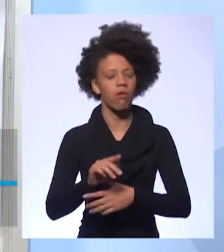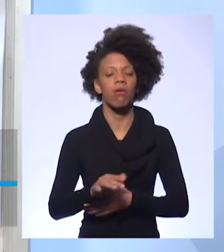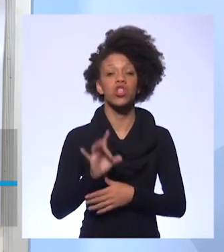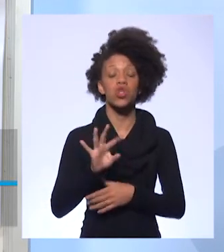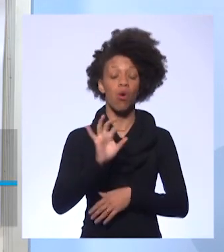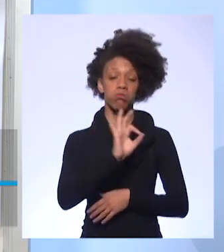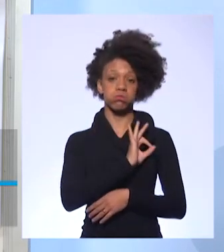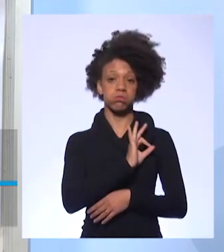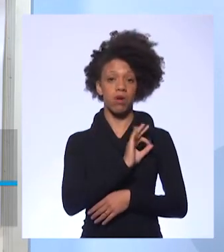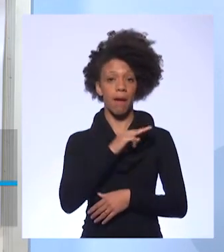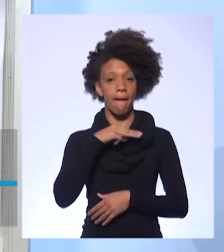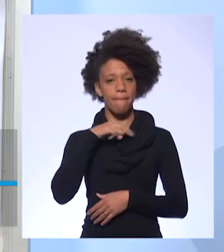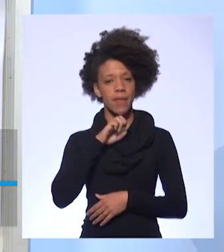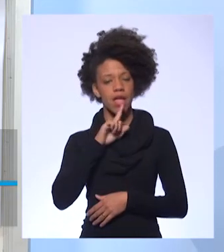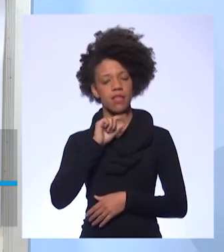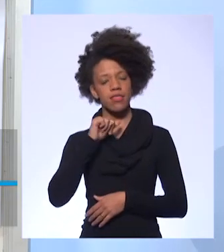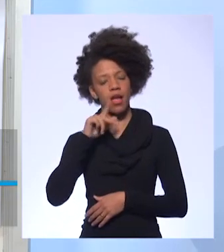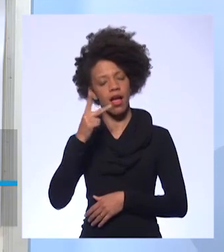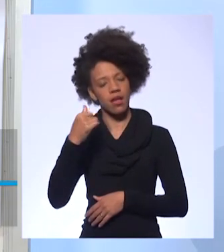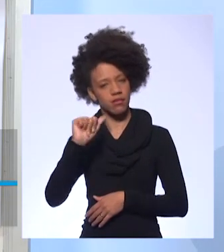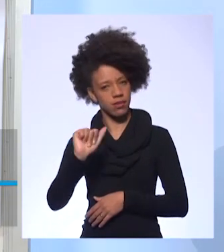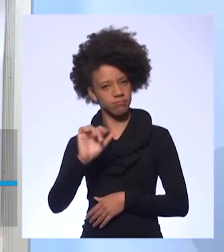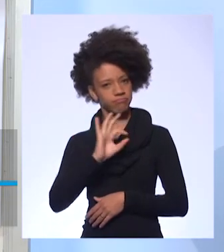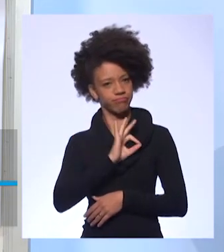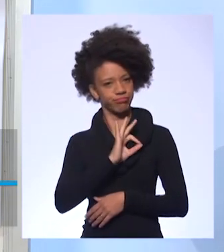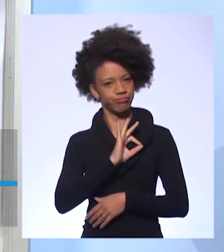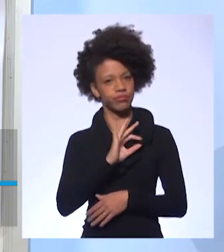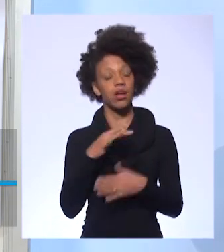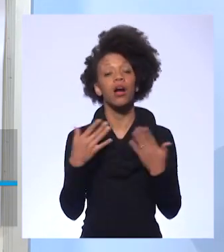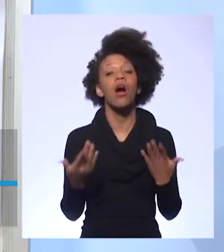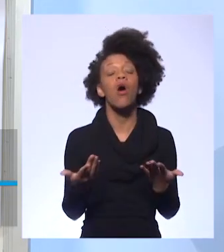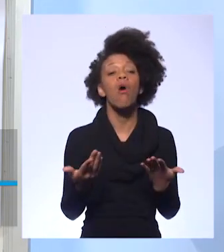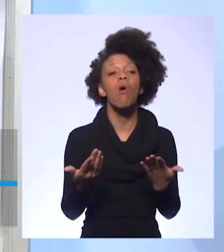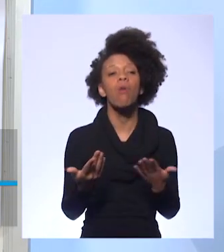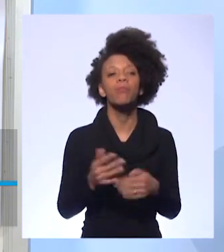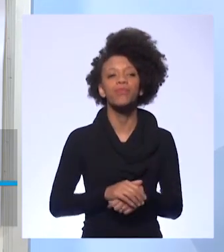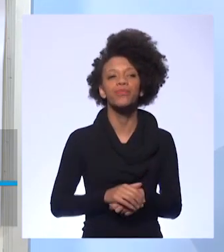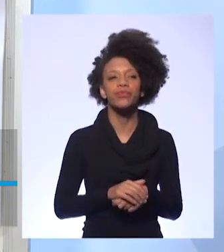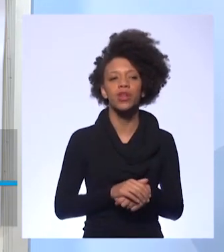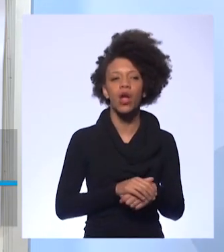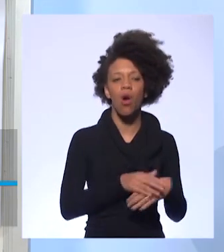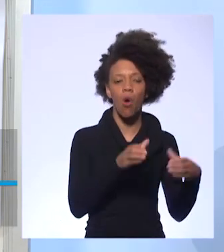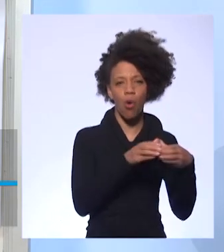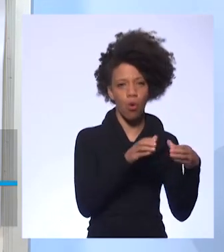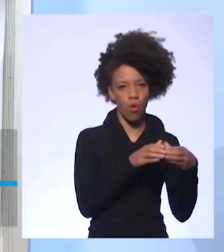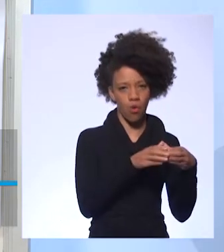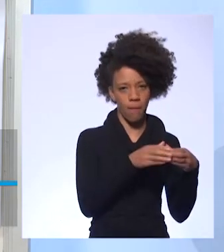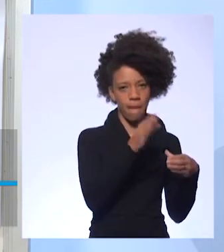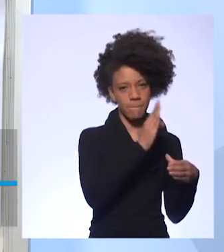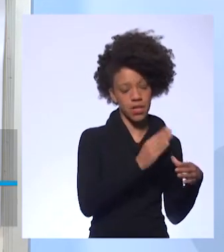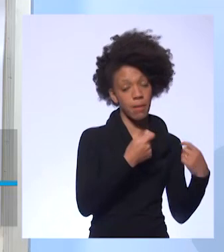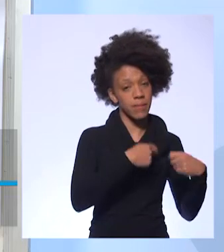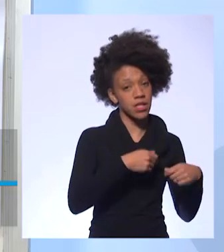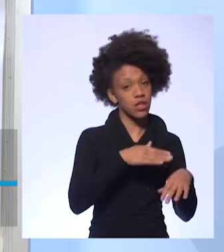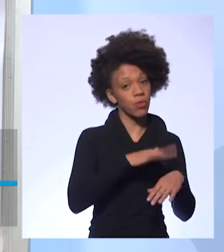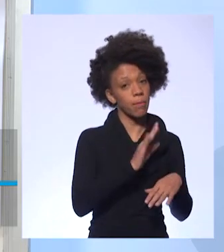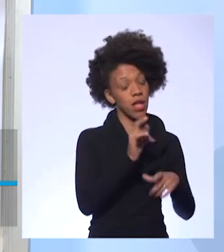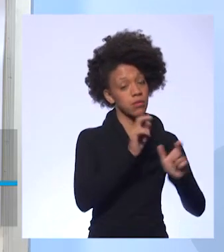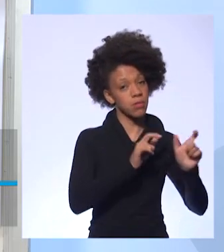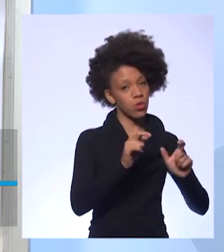como eram alistados esses Voluntários da Pátria o exército brasileiro ele precisava de mais pessoas